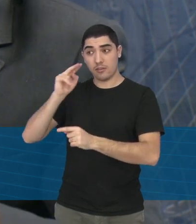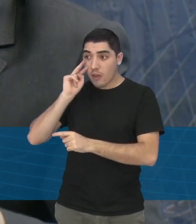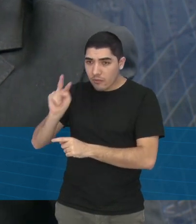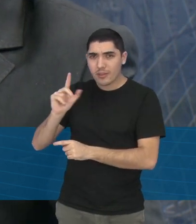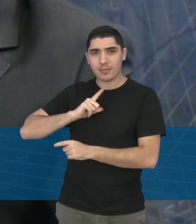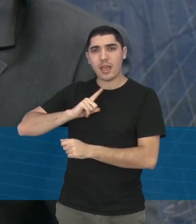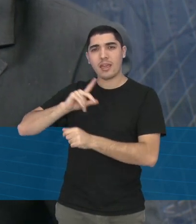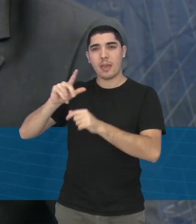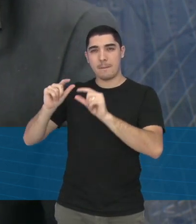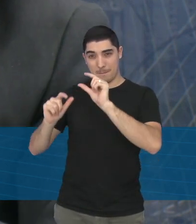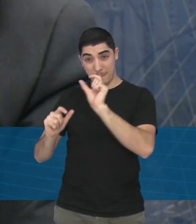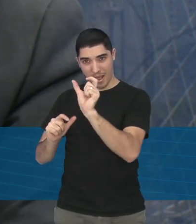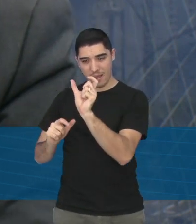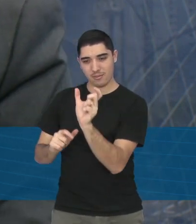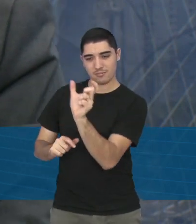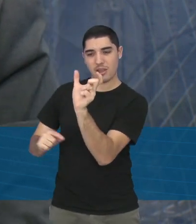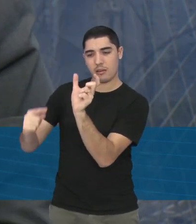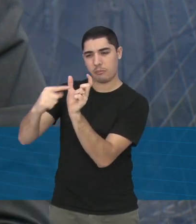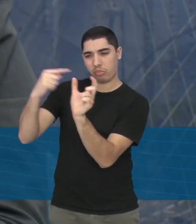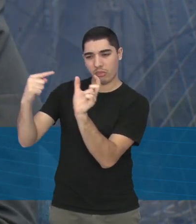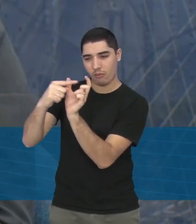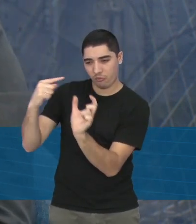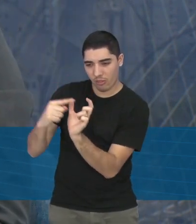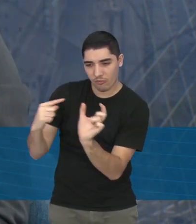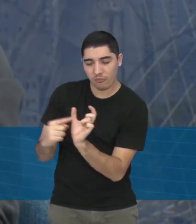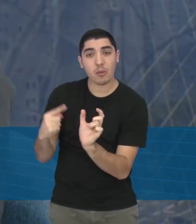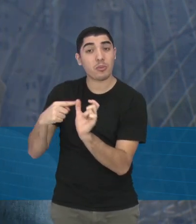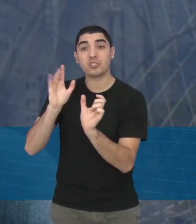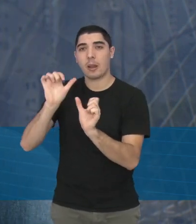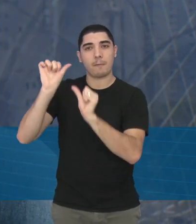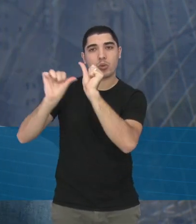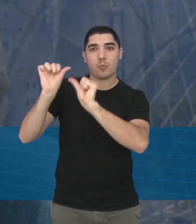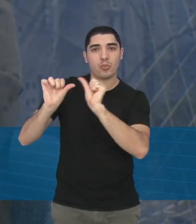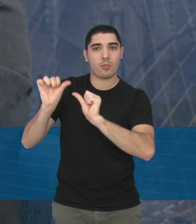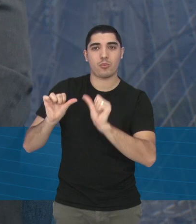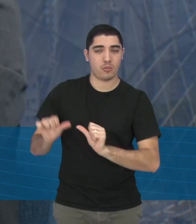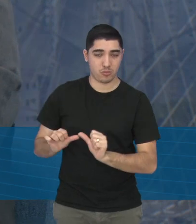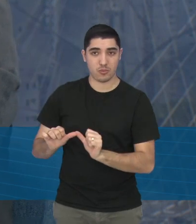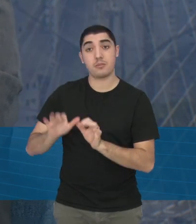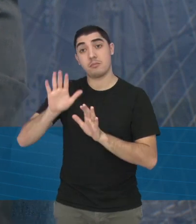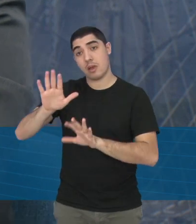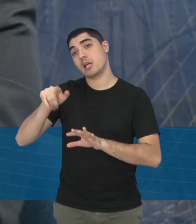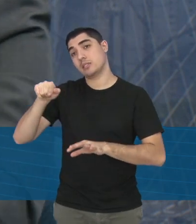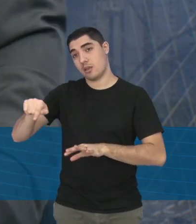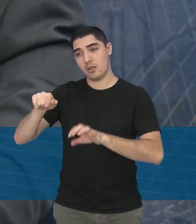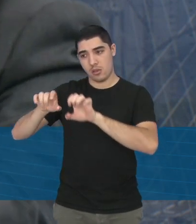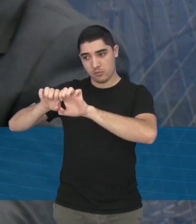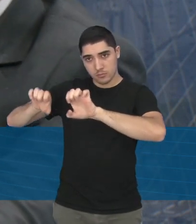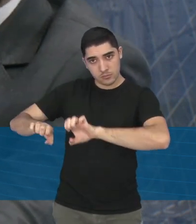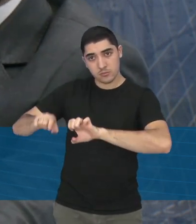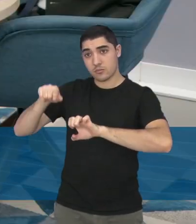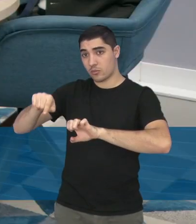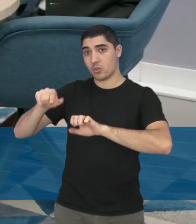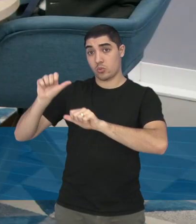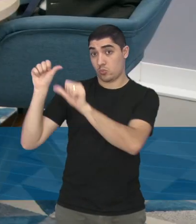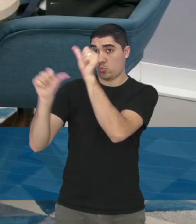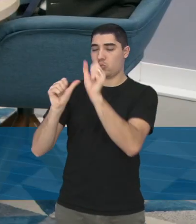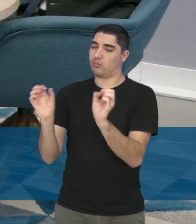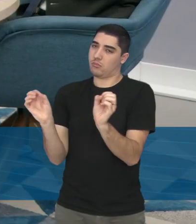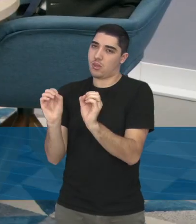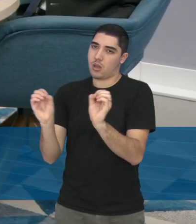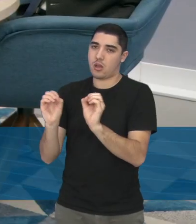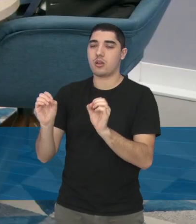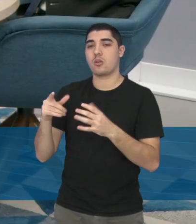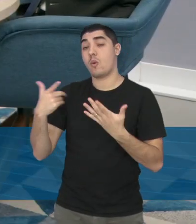que foram as alterações. Mas elas não foram alterações estruturadas. Uhum. Né? A alteração mais estruturada